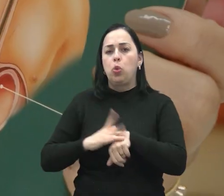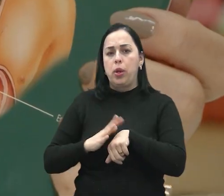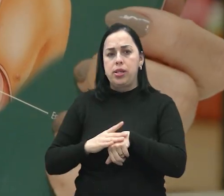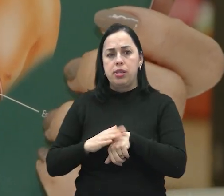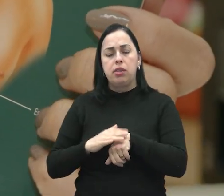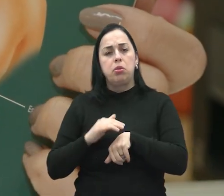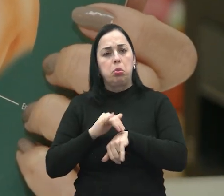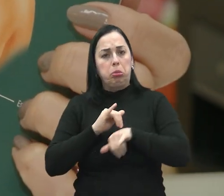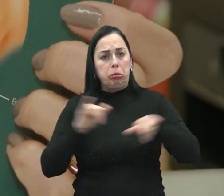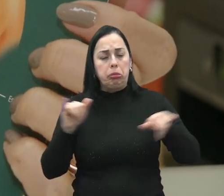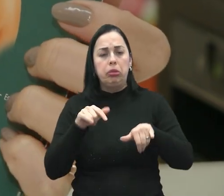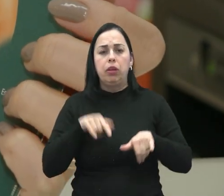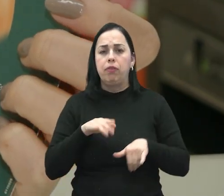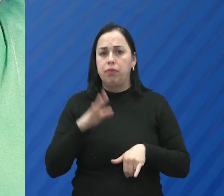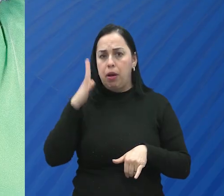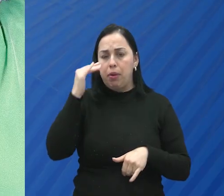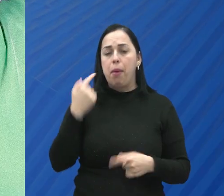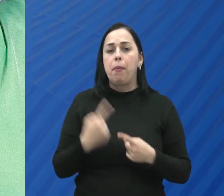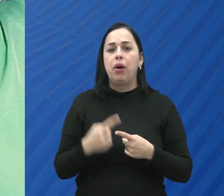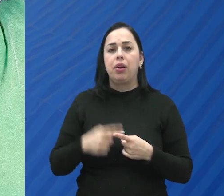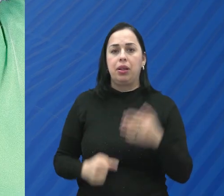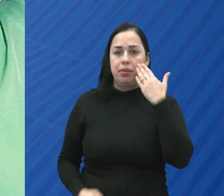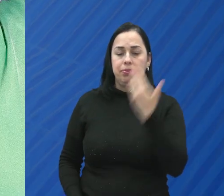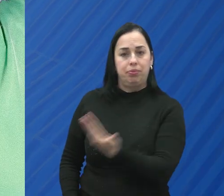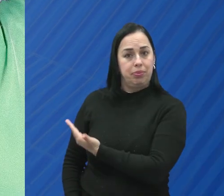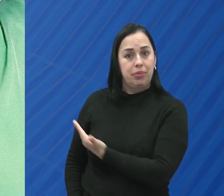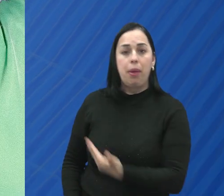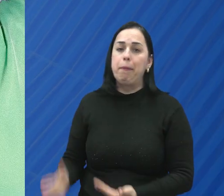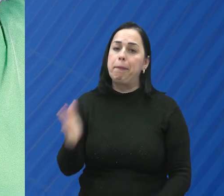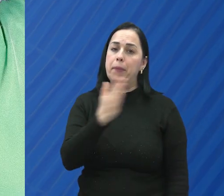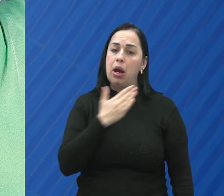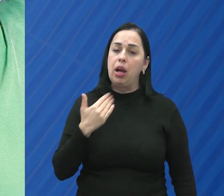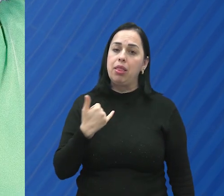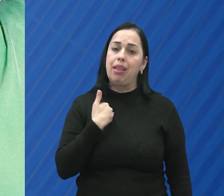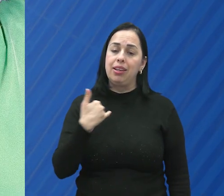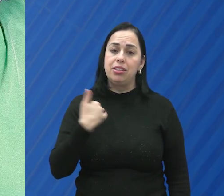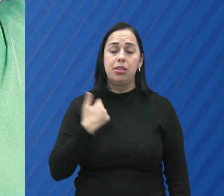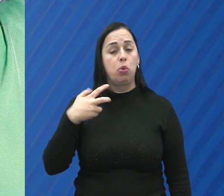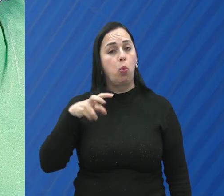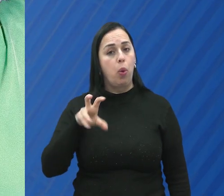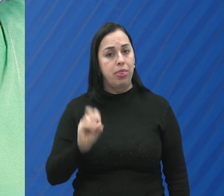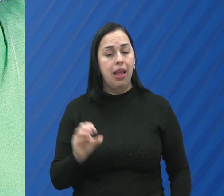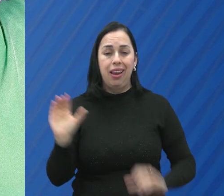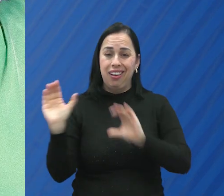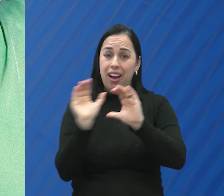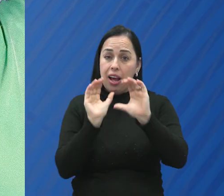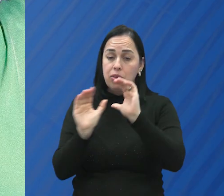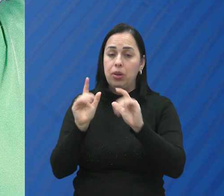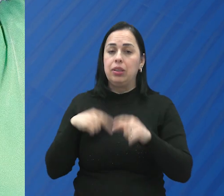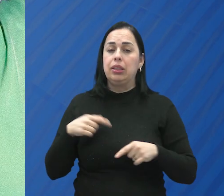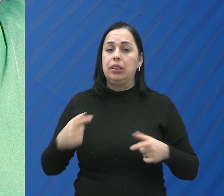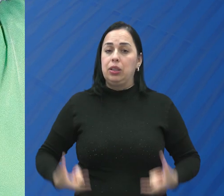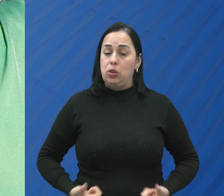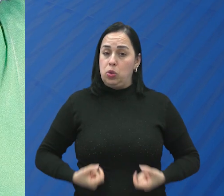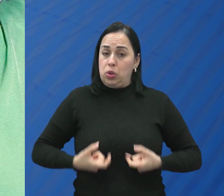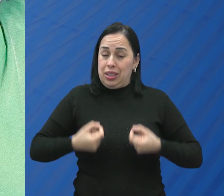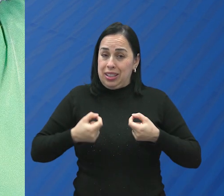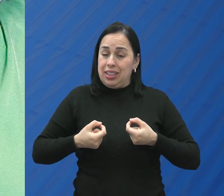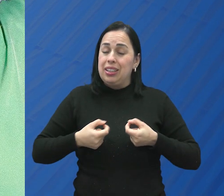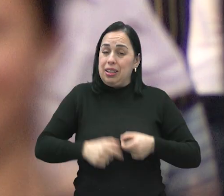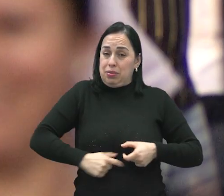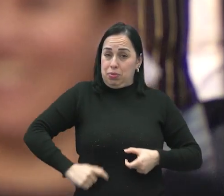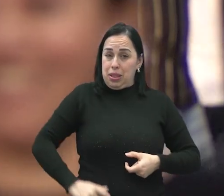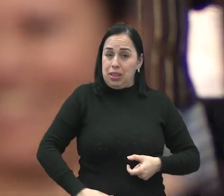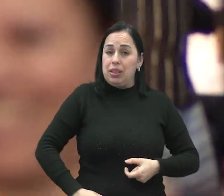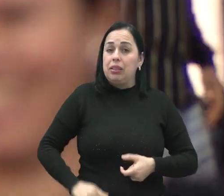voltou a ficar em evidência no país com a morte da cantora Preta Gil aos 50 anos, após complicações do câncer de